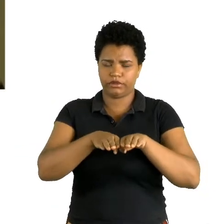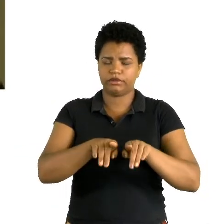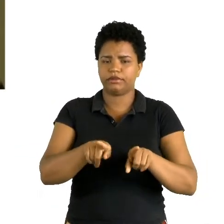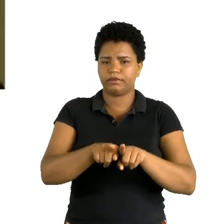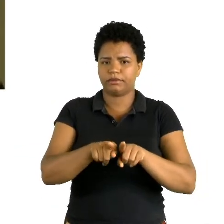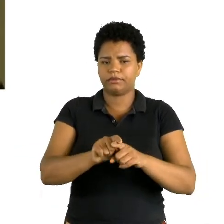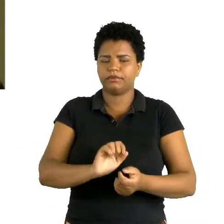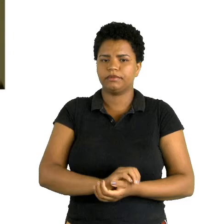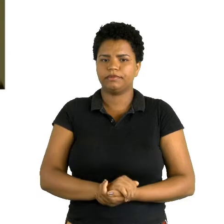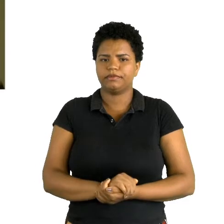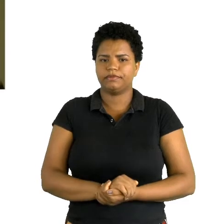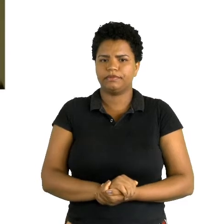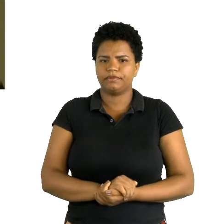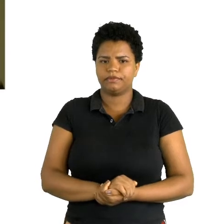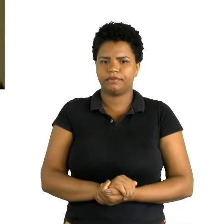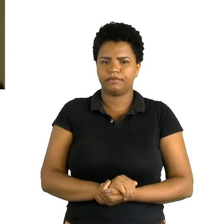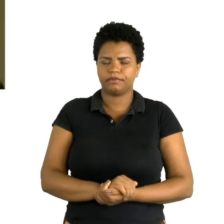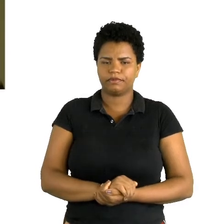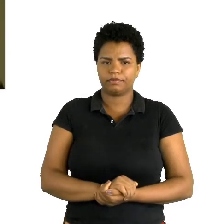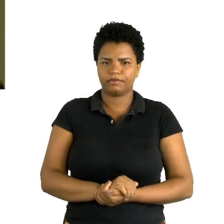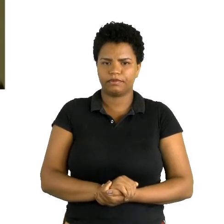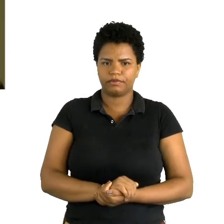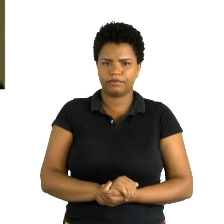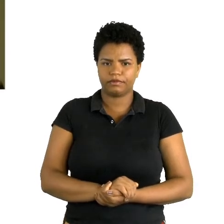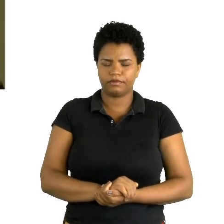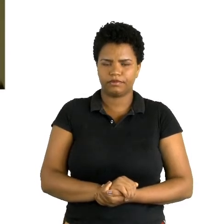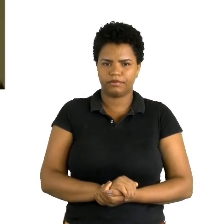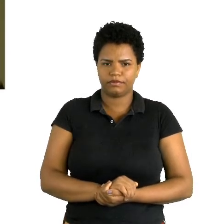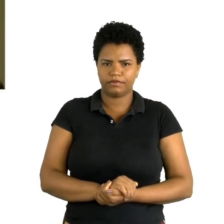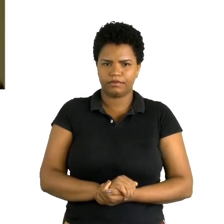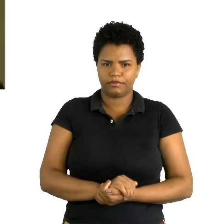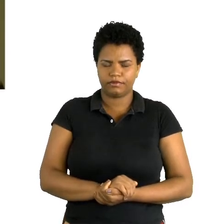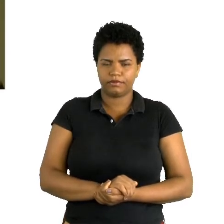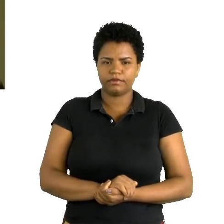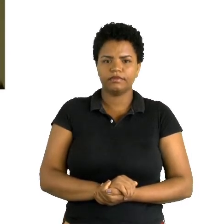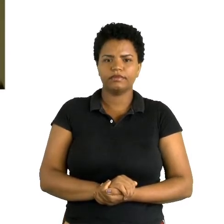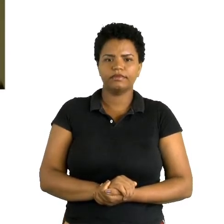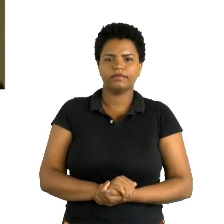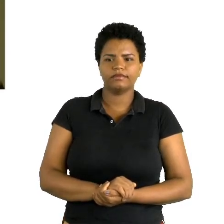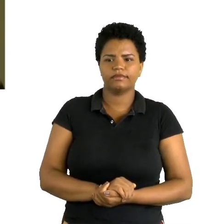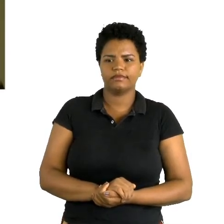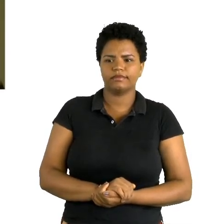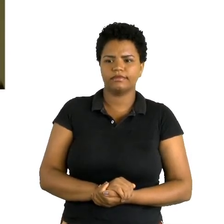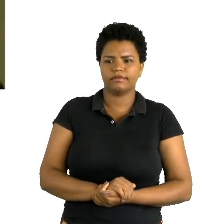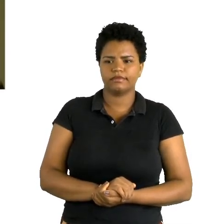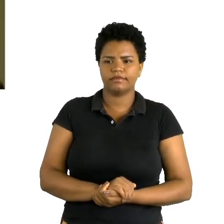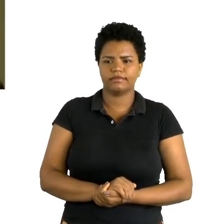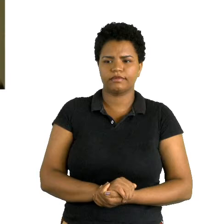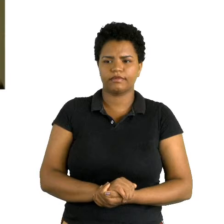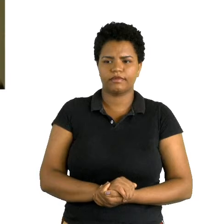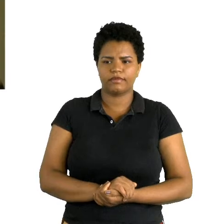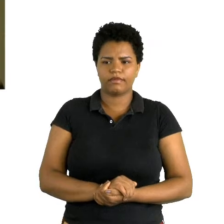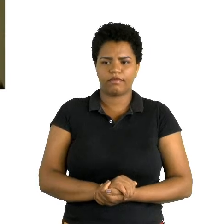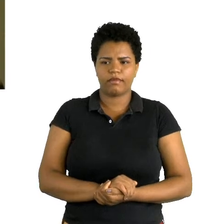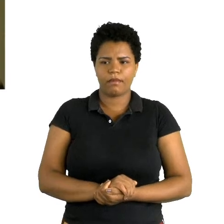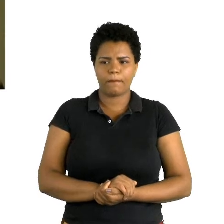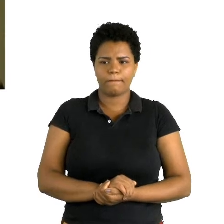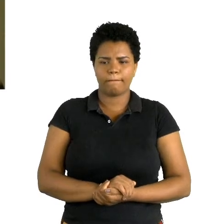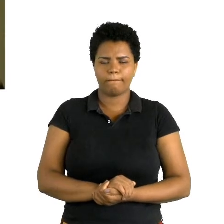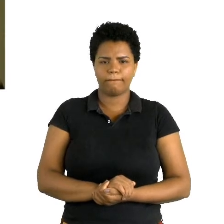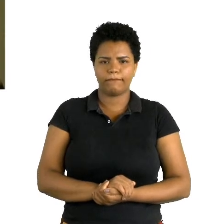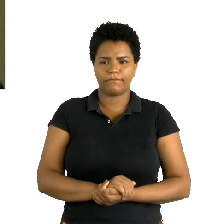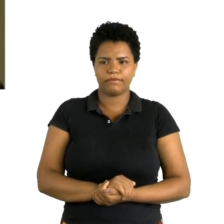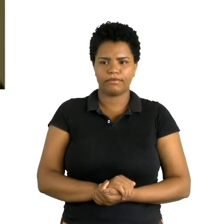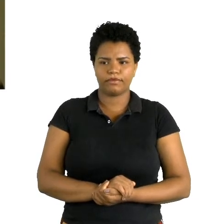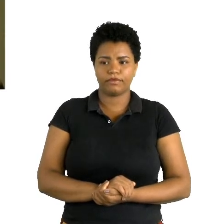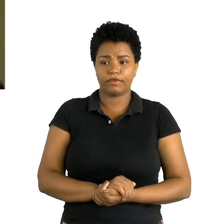nós temos I am not as tall as my mother. I am not as tall as